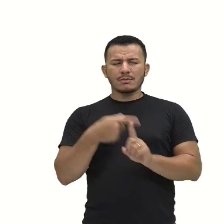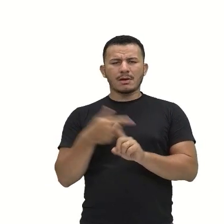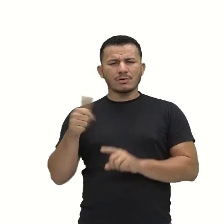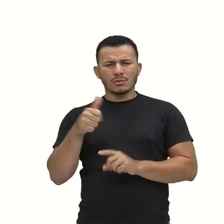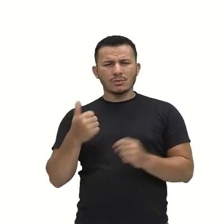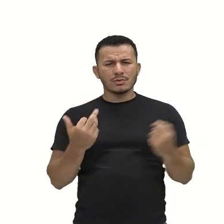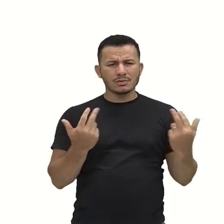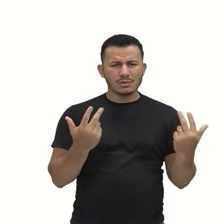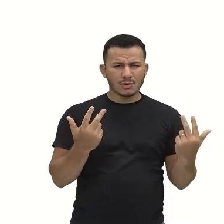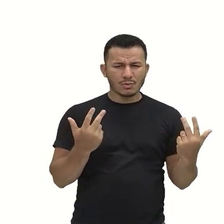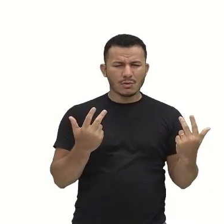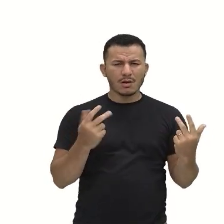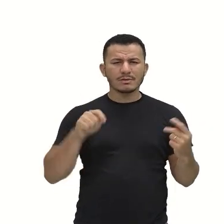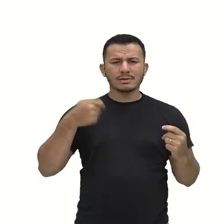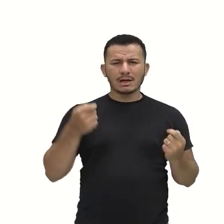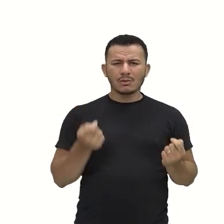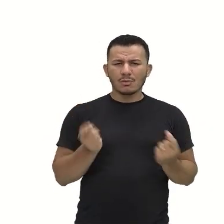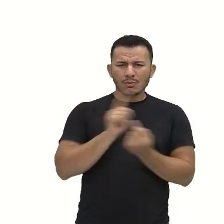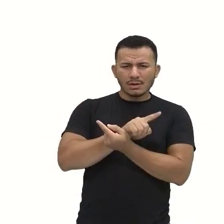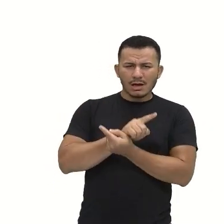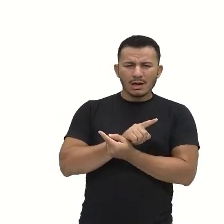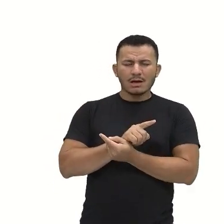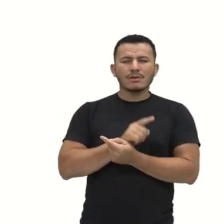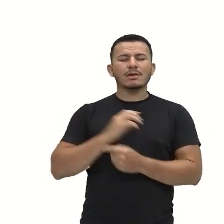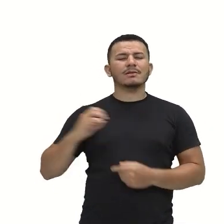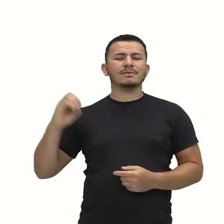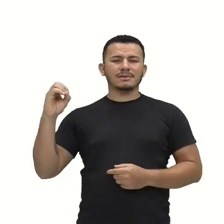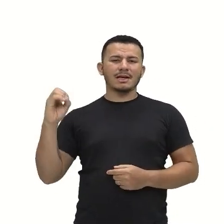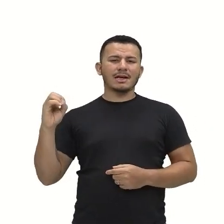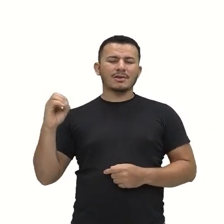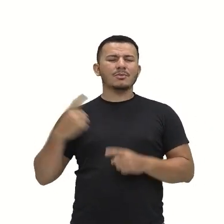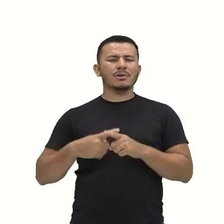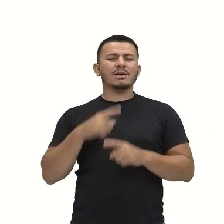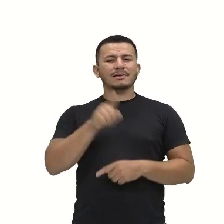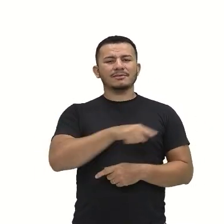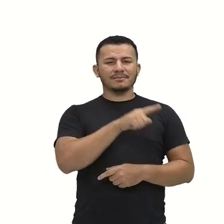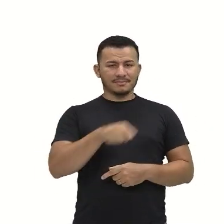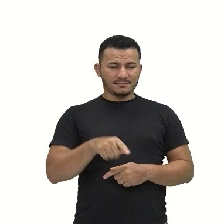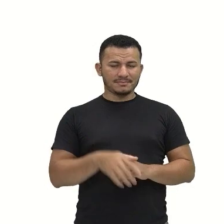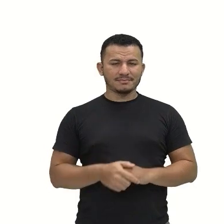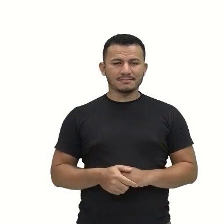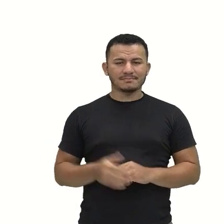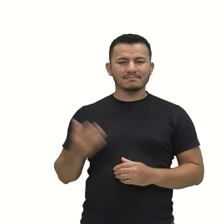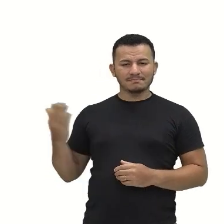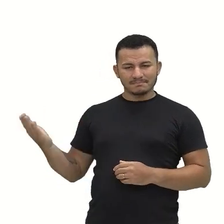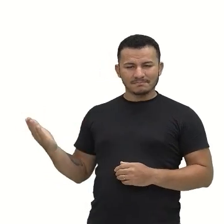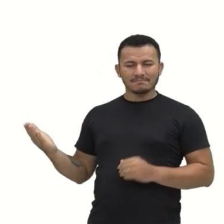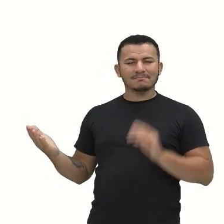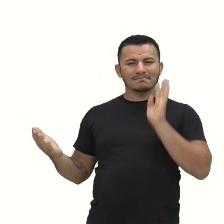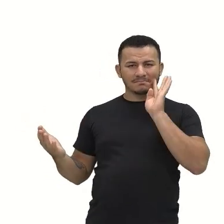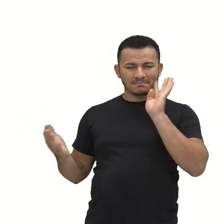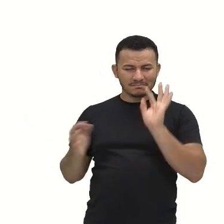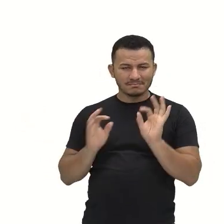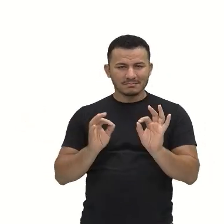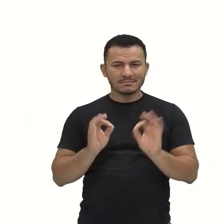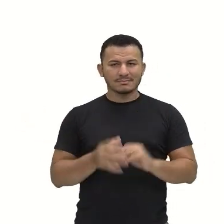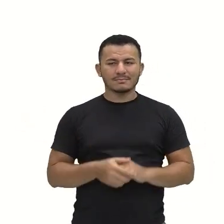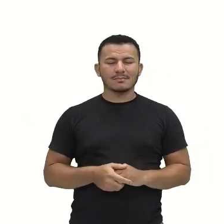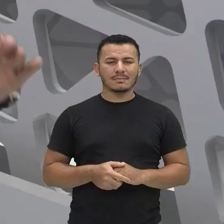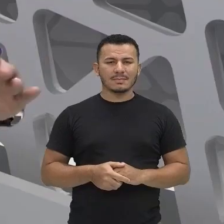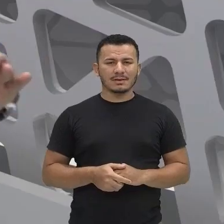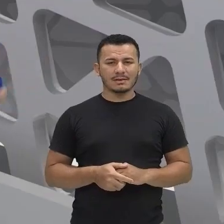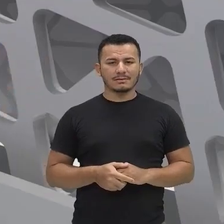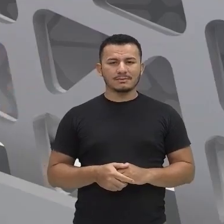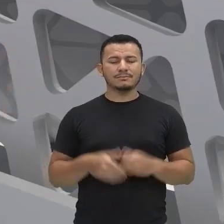são iguais com sinais contrários? Isso daqui vai me dar 0, meu povo. Olha que show de bola. Beleza? Então,